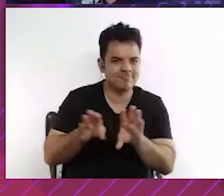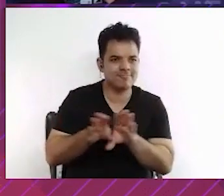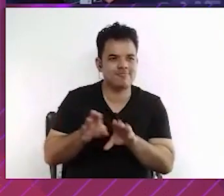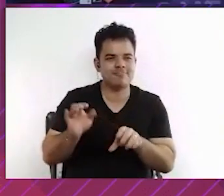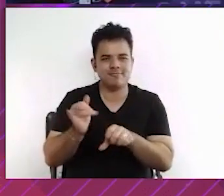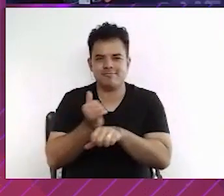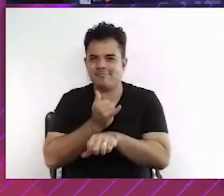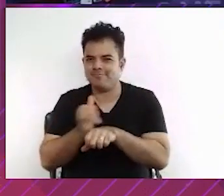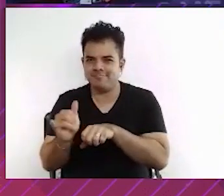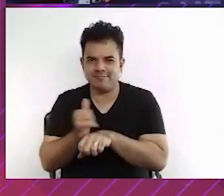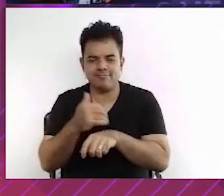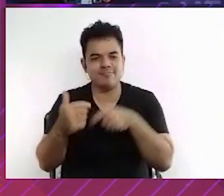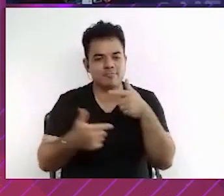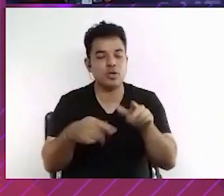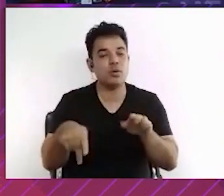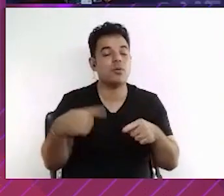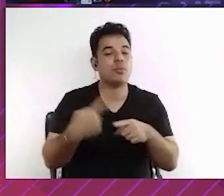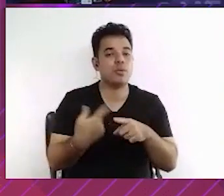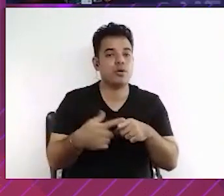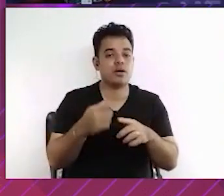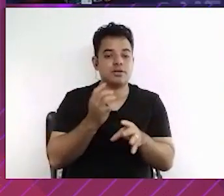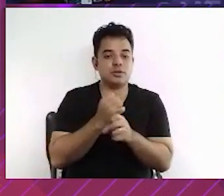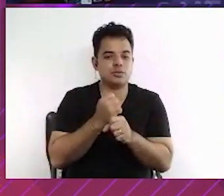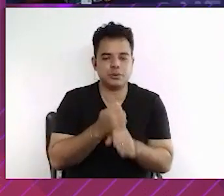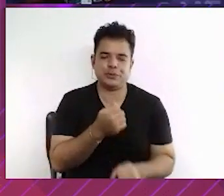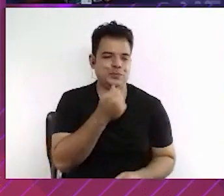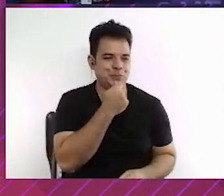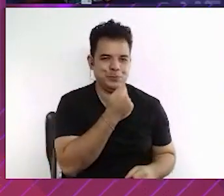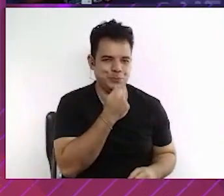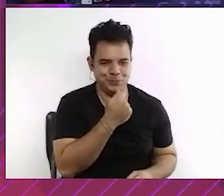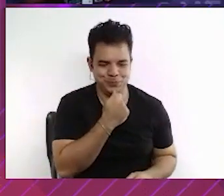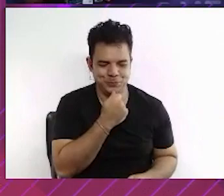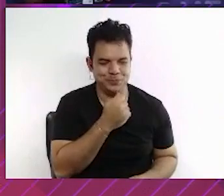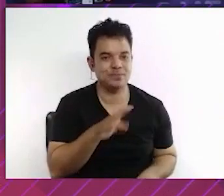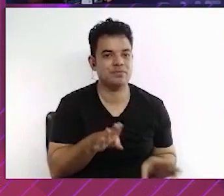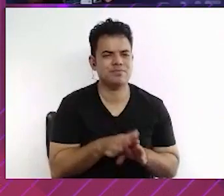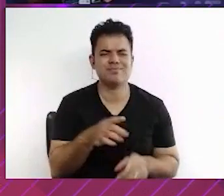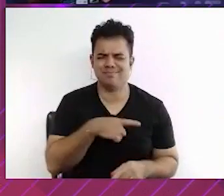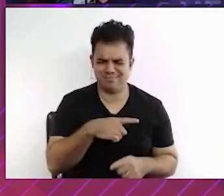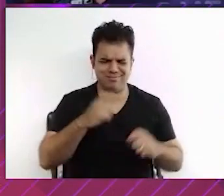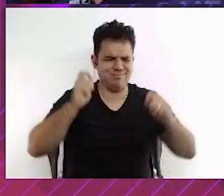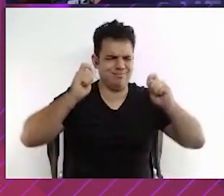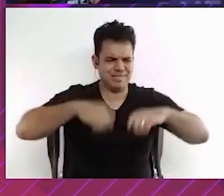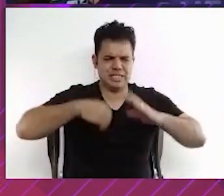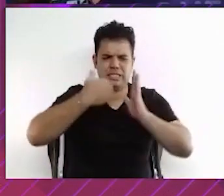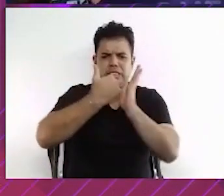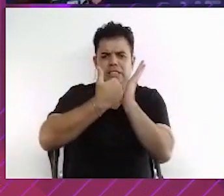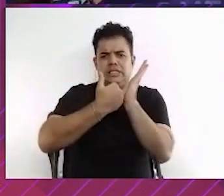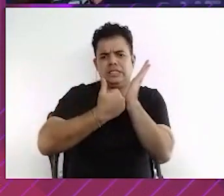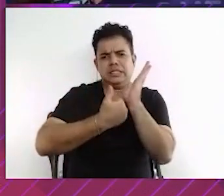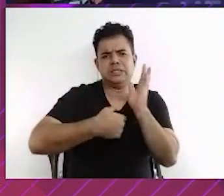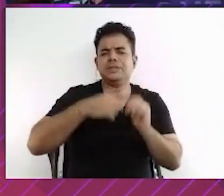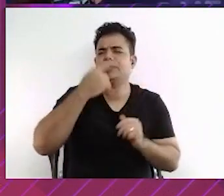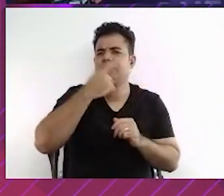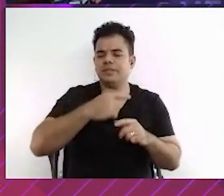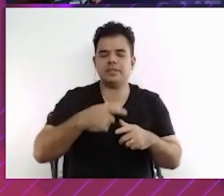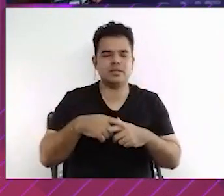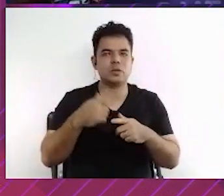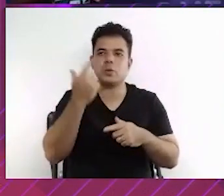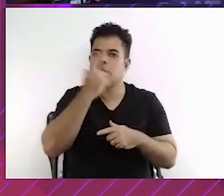porque ainda não foi calculado. Mas, assim, tem muita possibilidade de a gente ampliar esses ganhos.